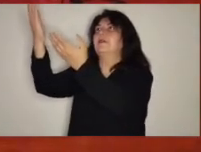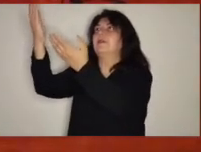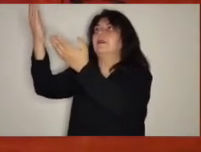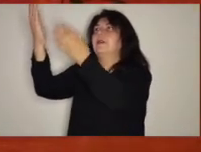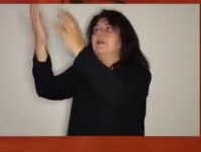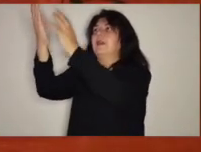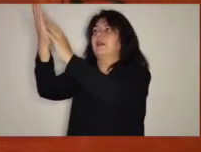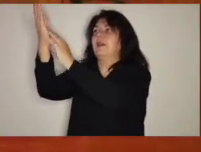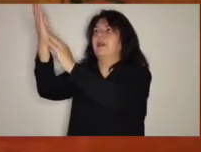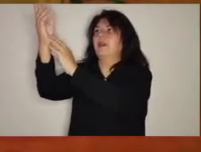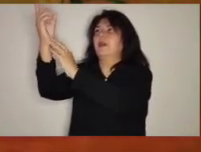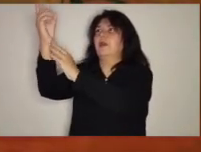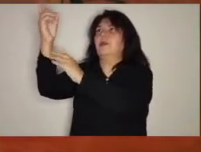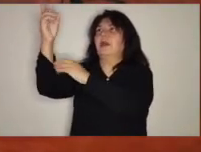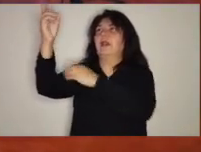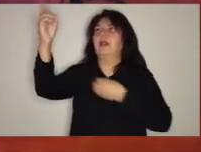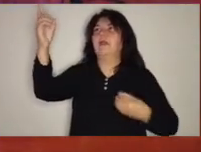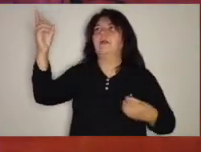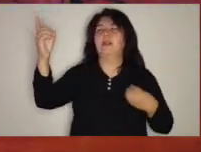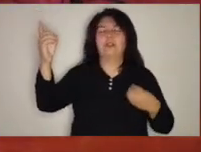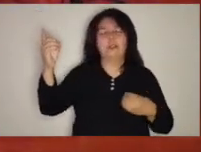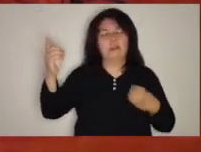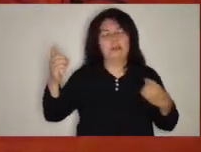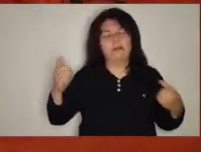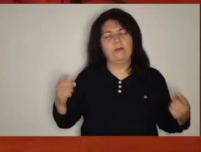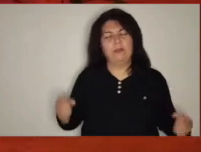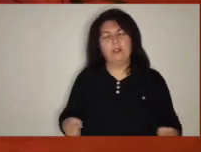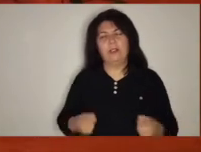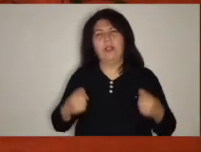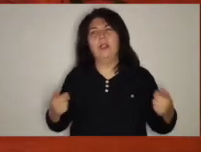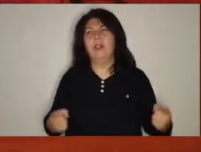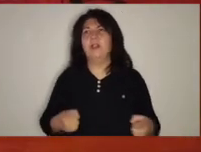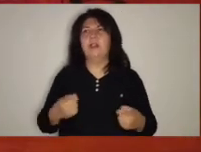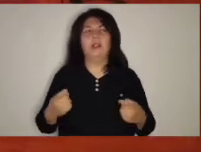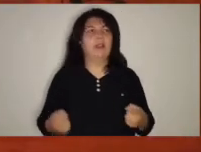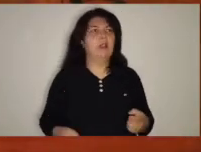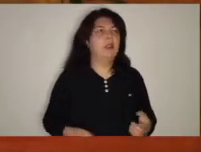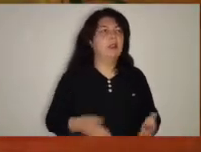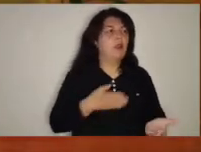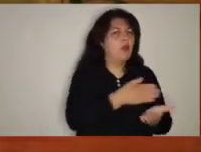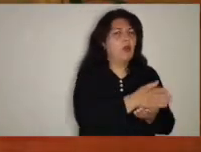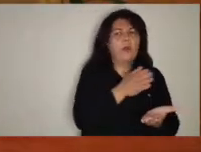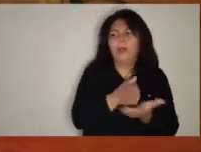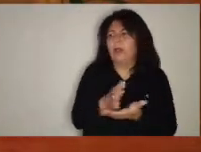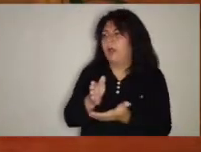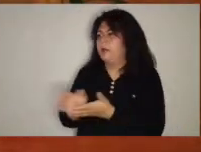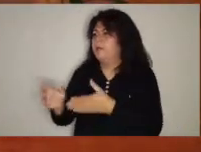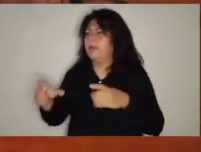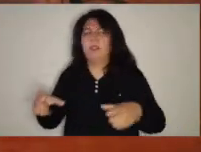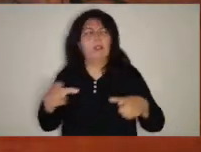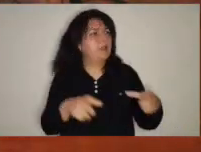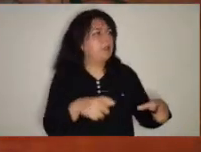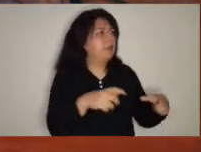Deus, palavras de vida eterna. Pra onde eu